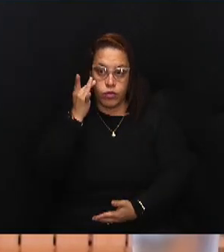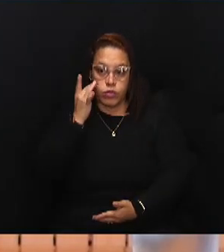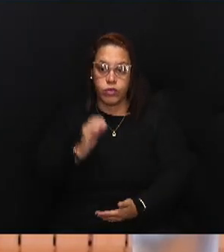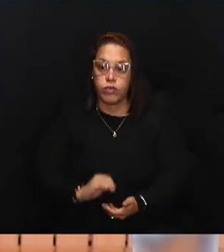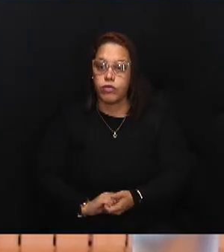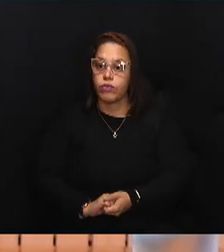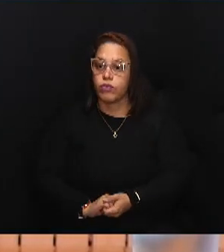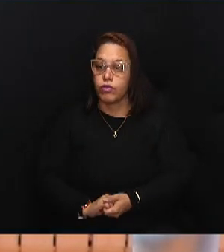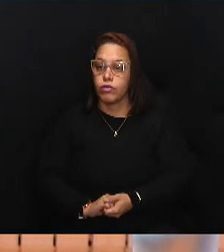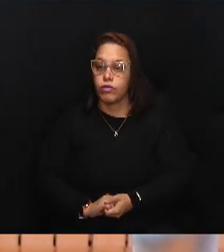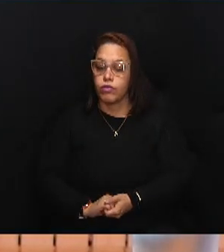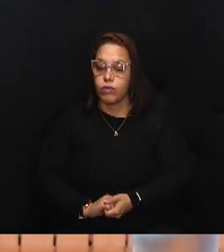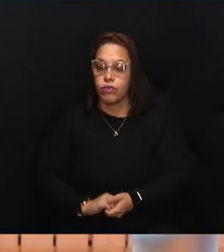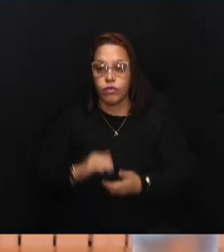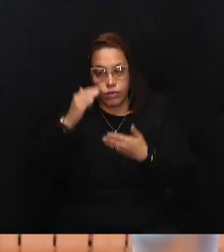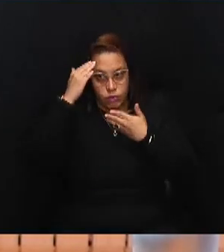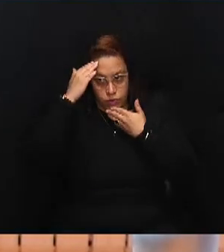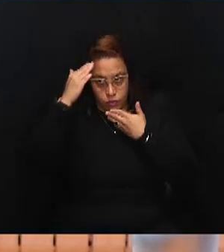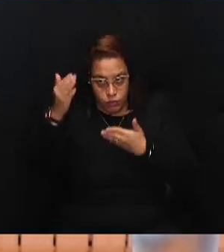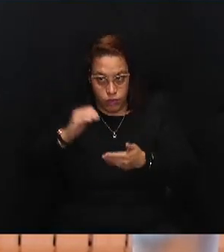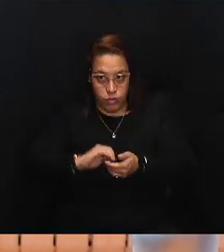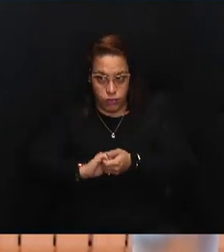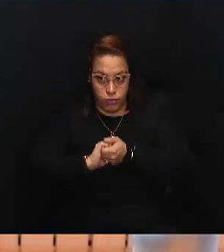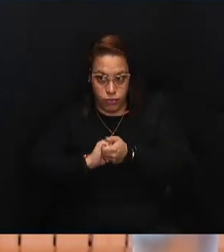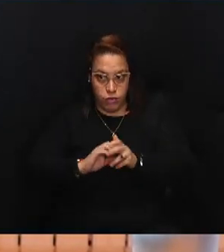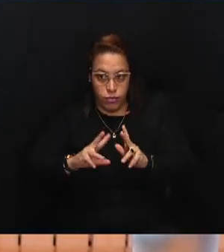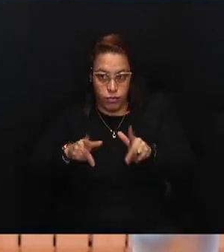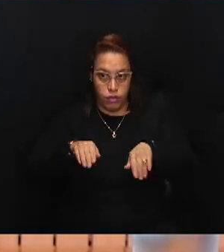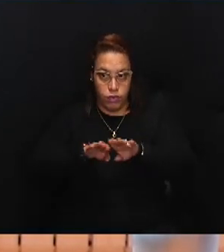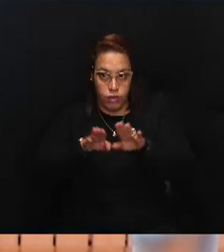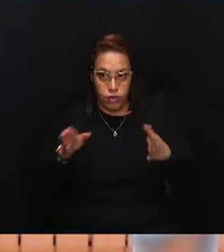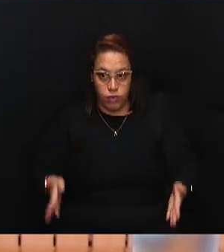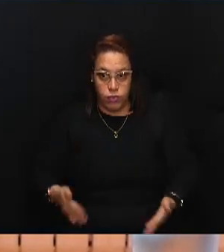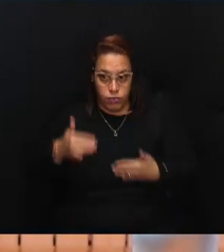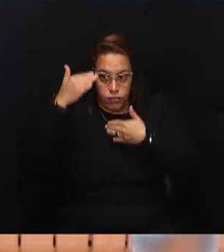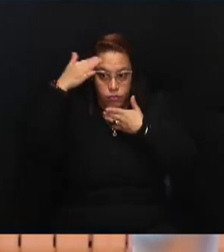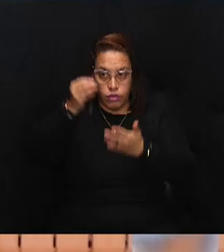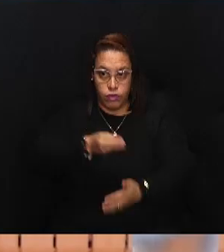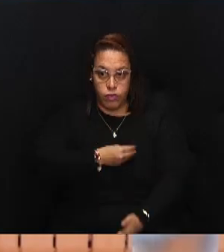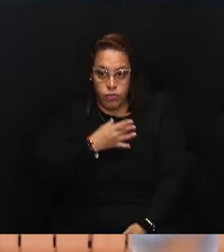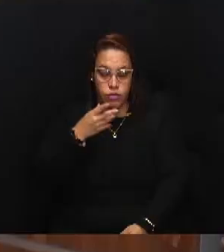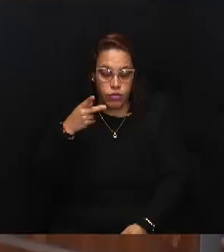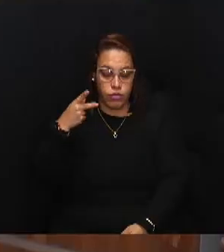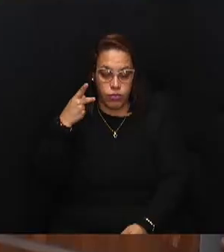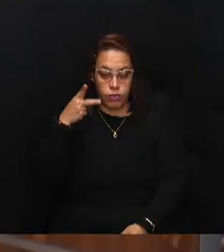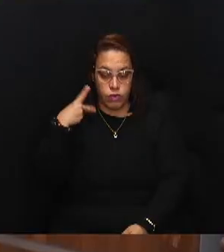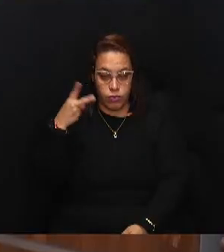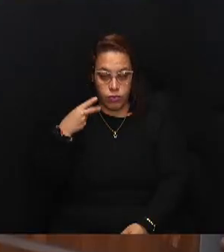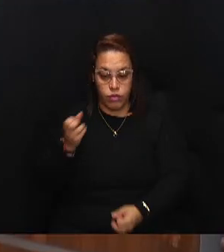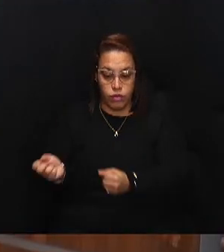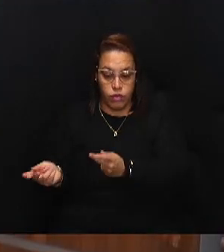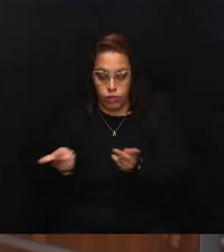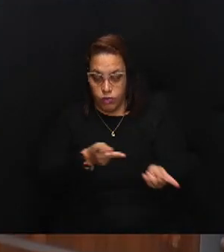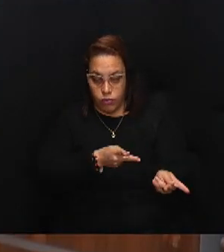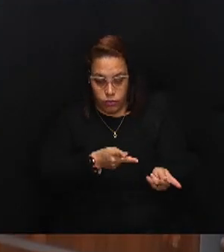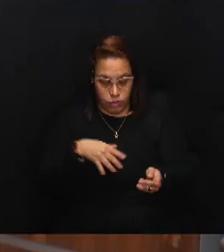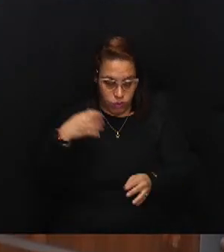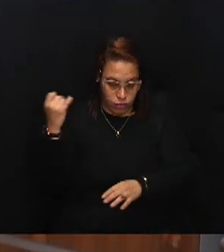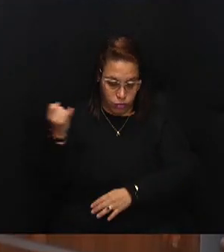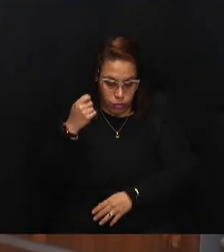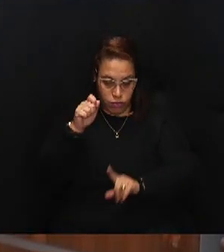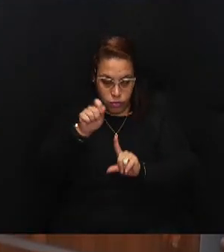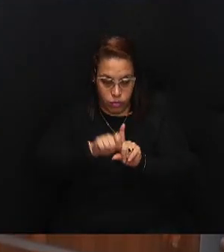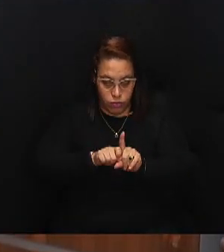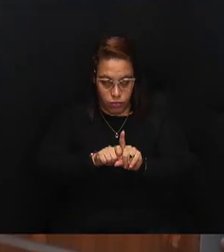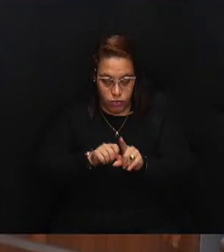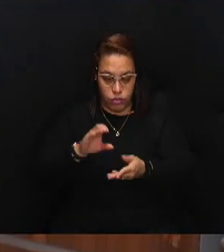considerações. Obrigada, cumprimento a todos na mesa. Obrigada, vereador, pelo convite. É muito importante, nesse mês, o Conselho